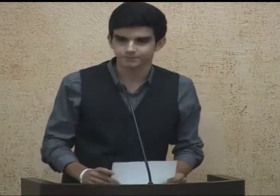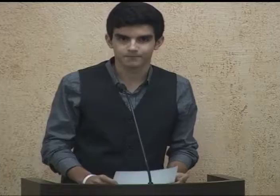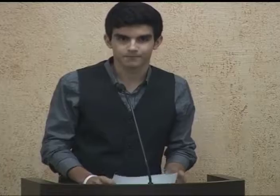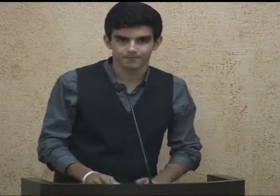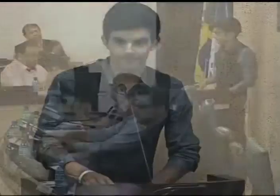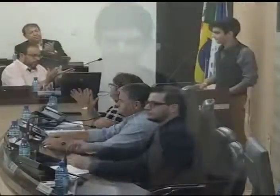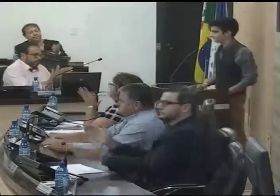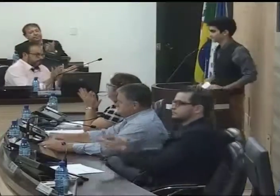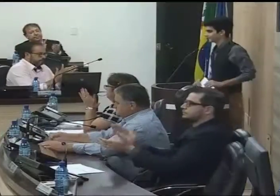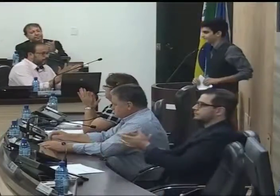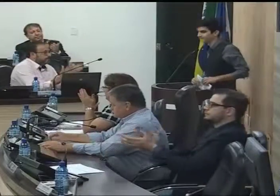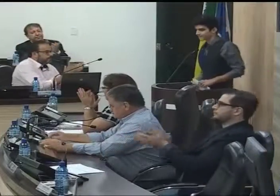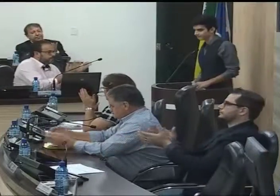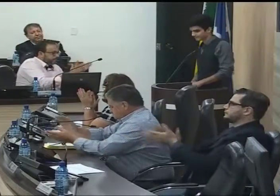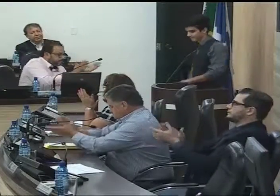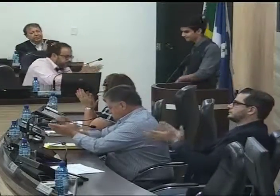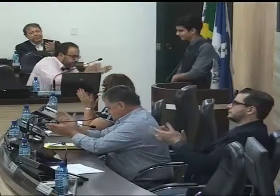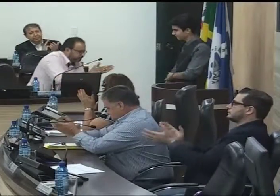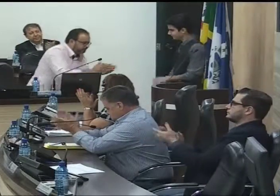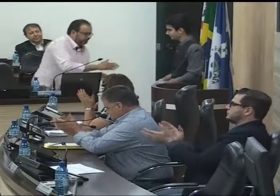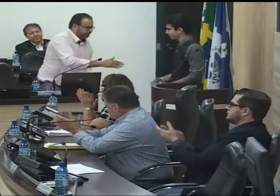noite.